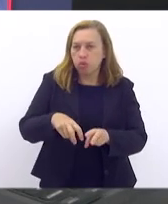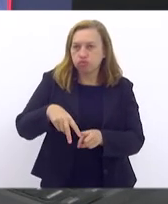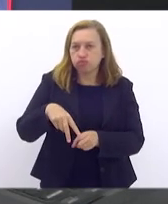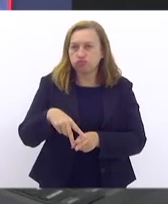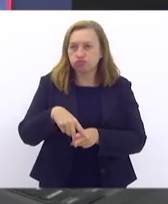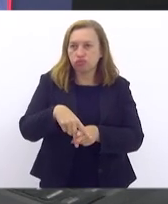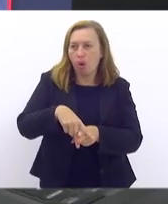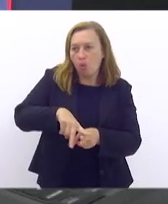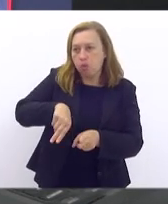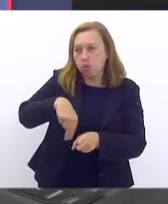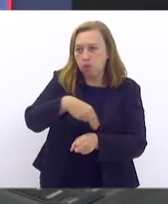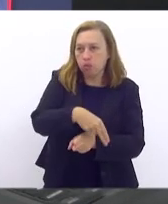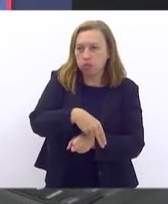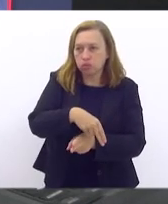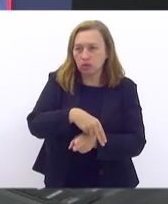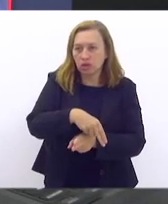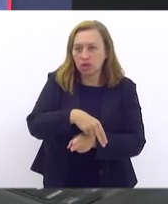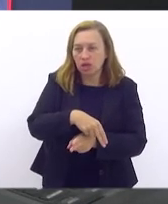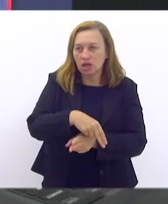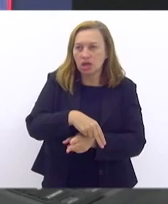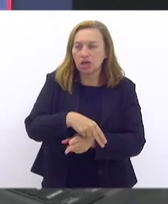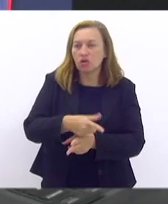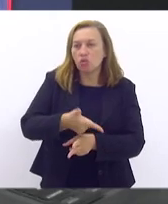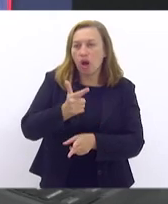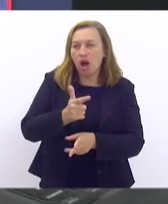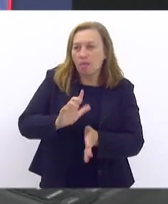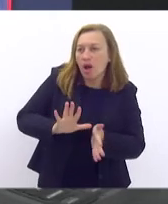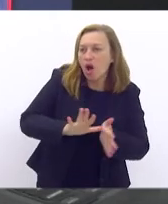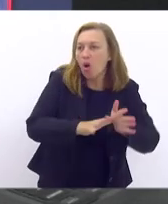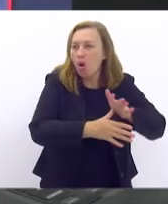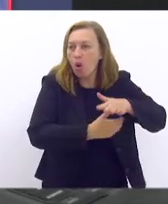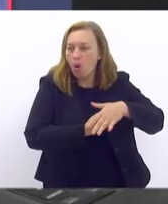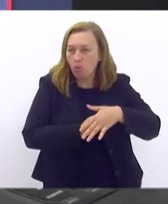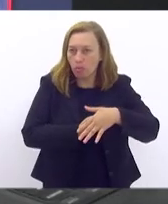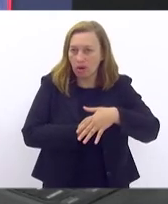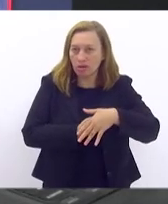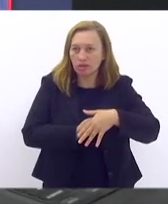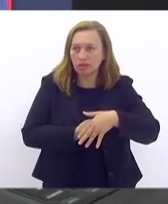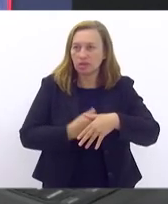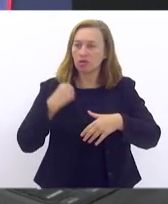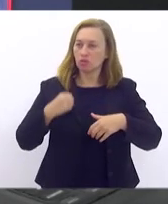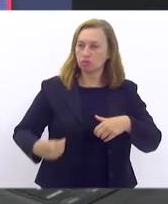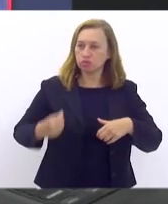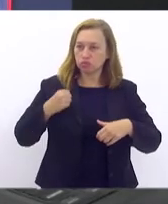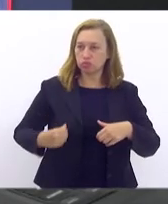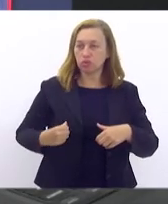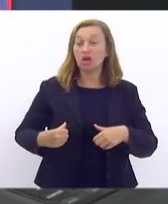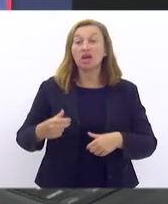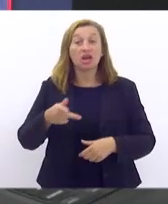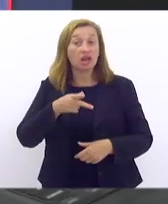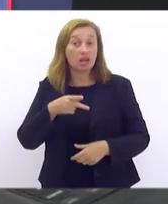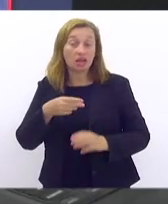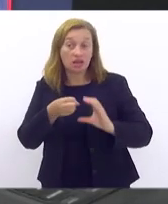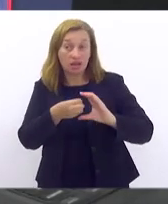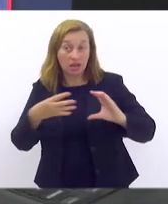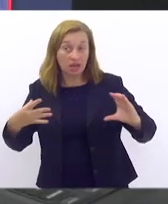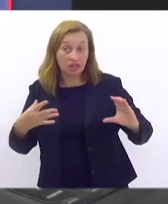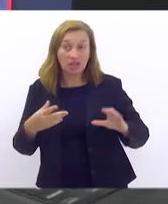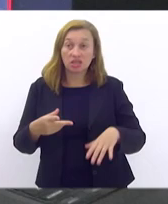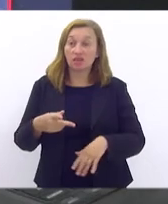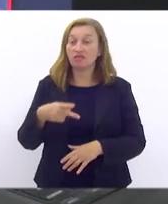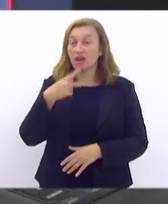uma arma, rouba ele, leva mochila e tal. E ele descreve que é